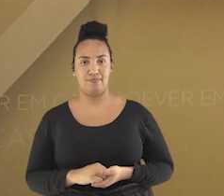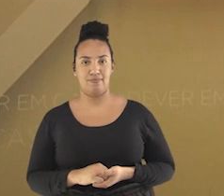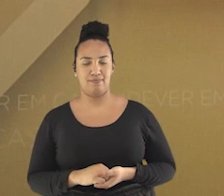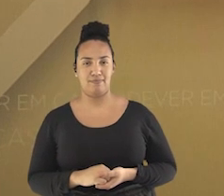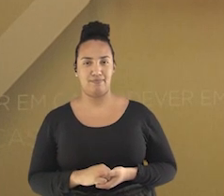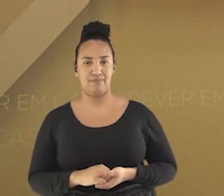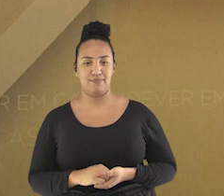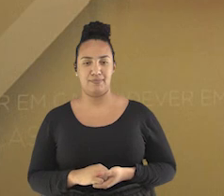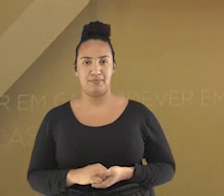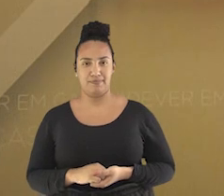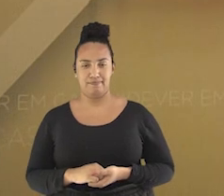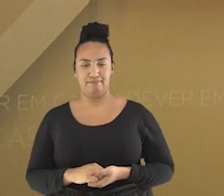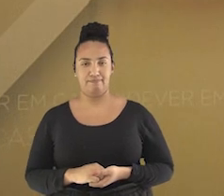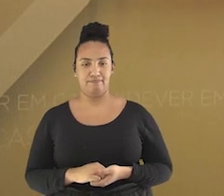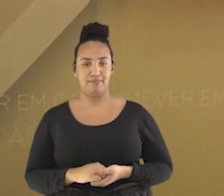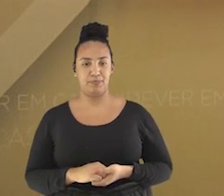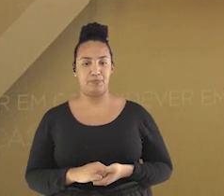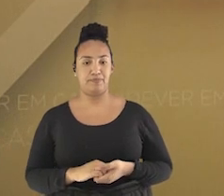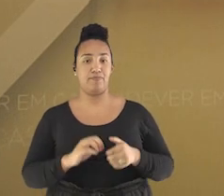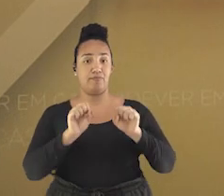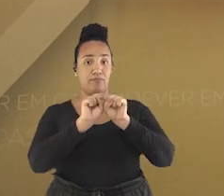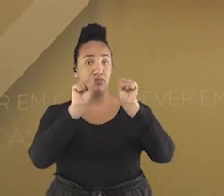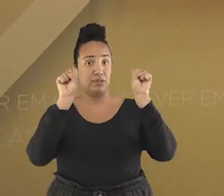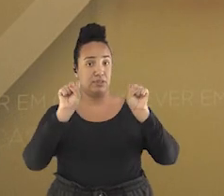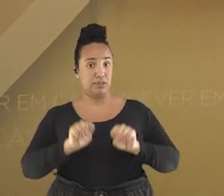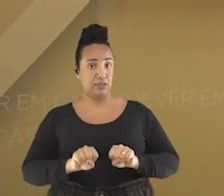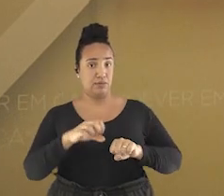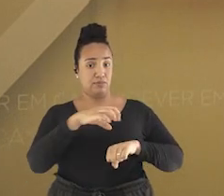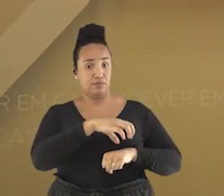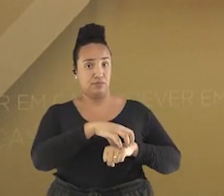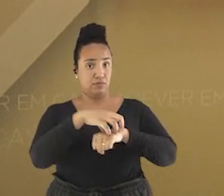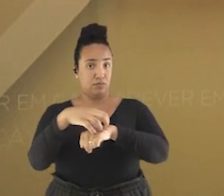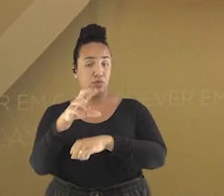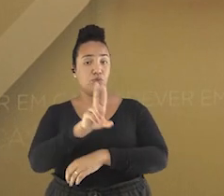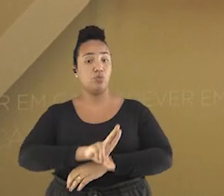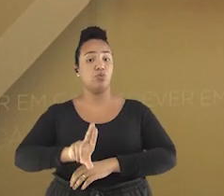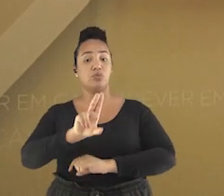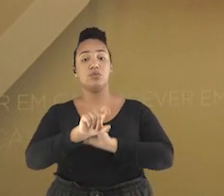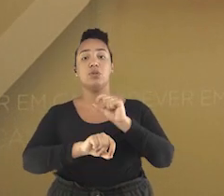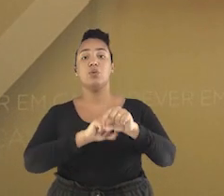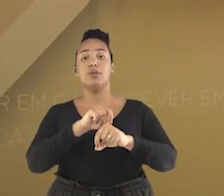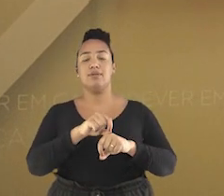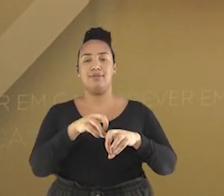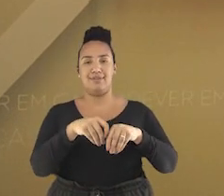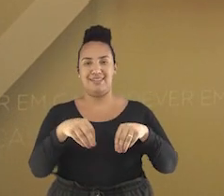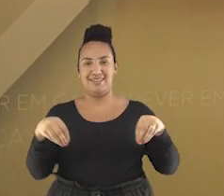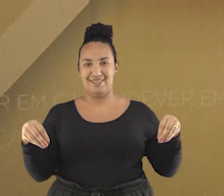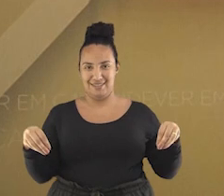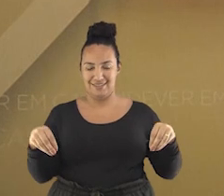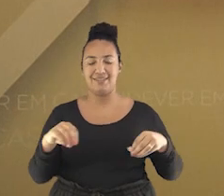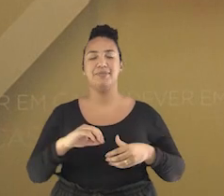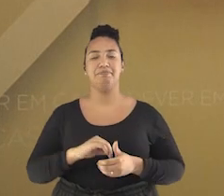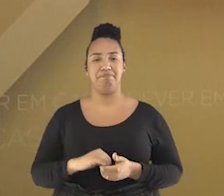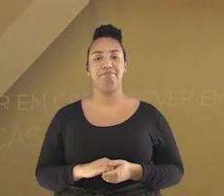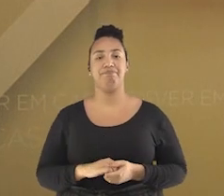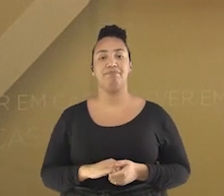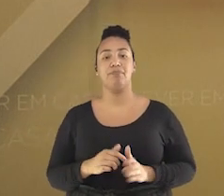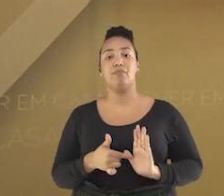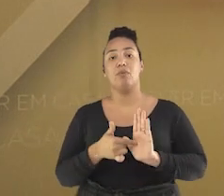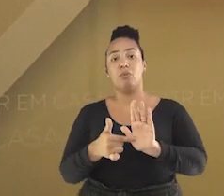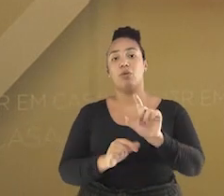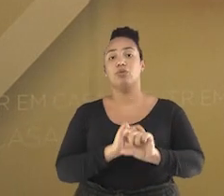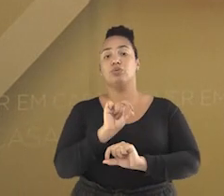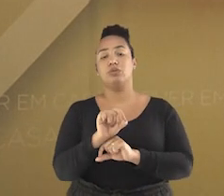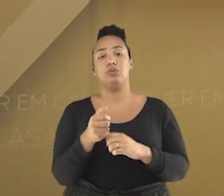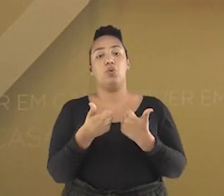O sistema de transporte utilizado é o terrestre, que no caso retrata o uso dos